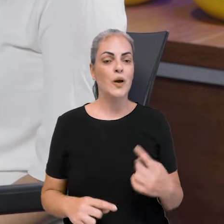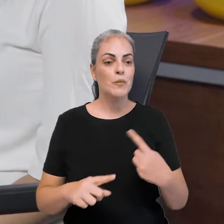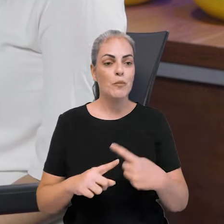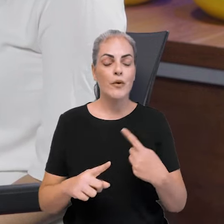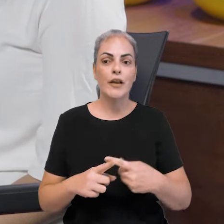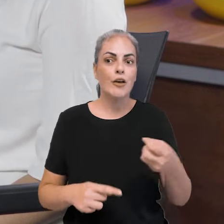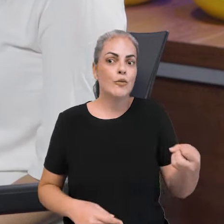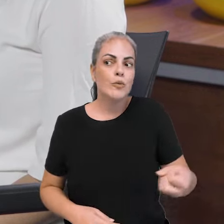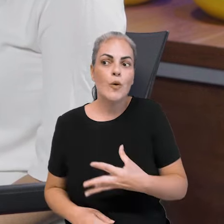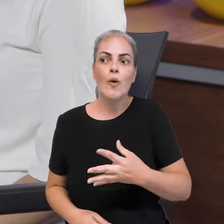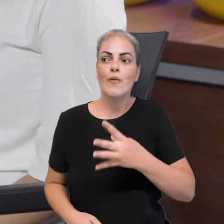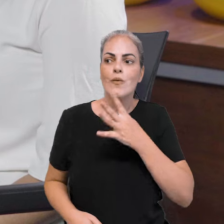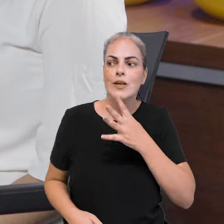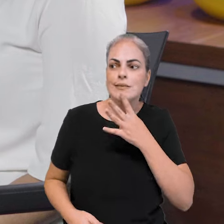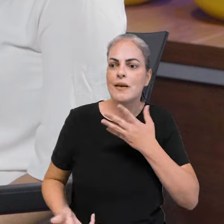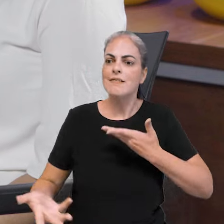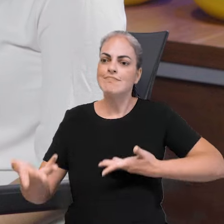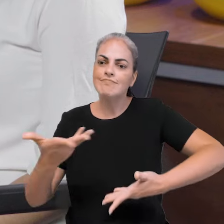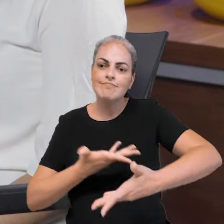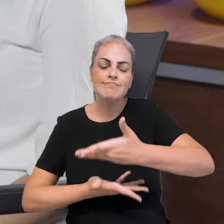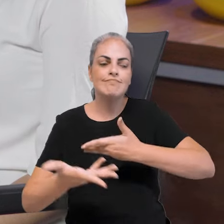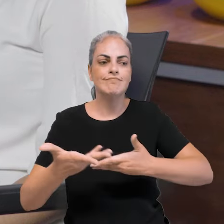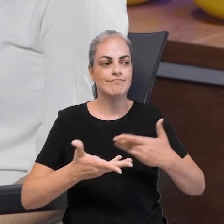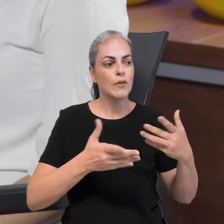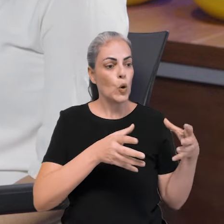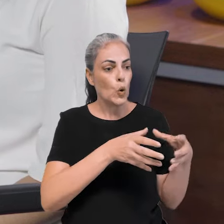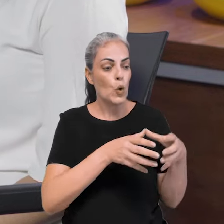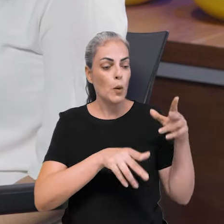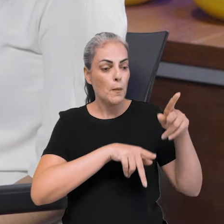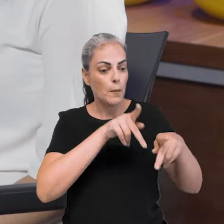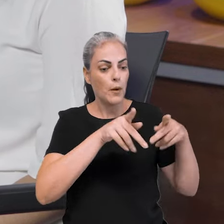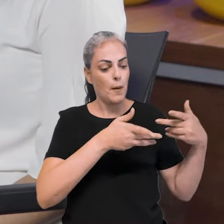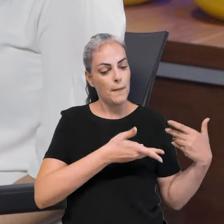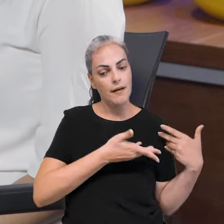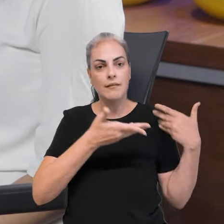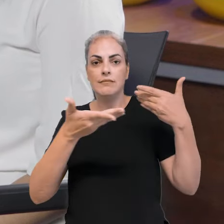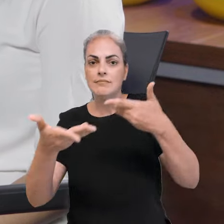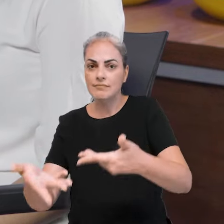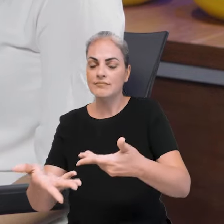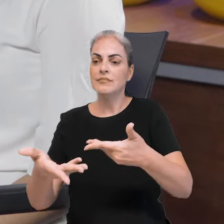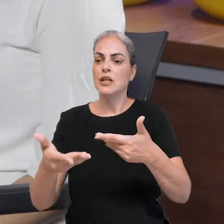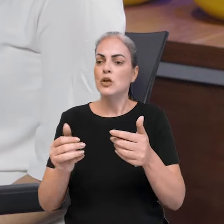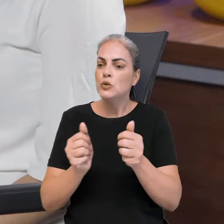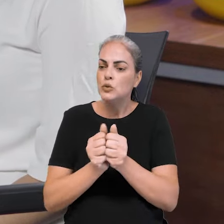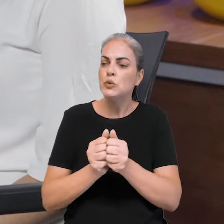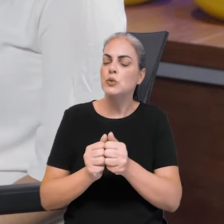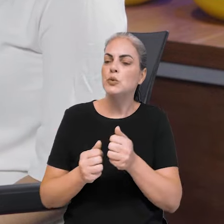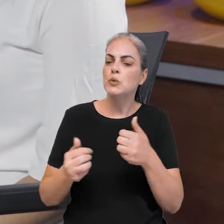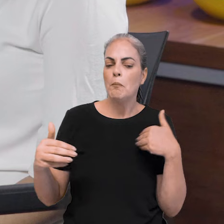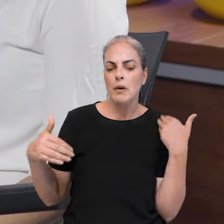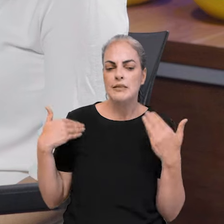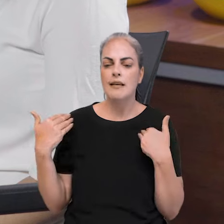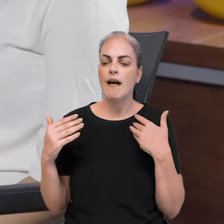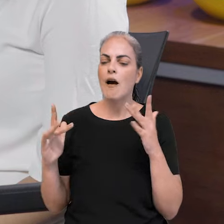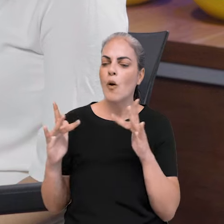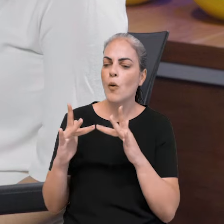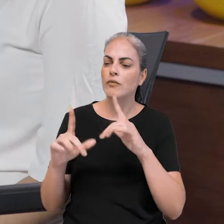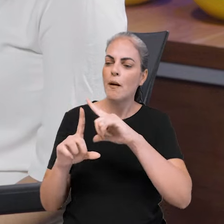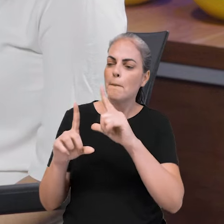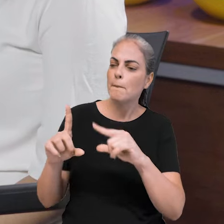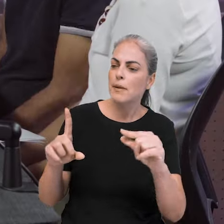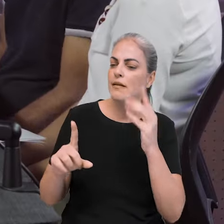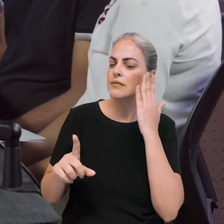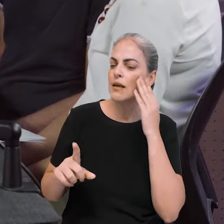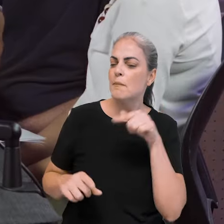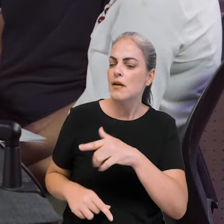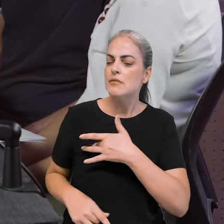De estabelecimento de novas relações. A gente tem levado os grupos para dar uma passeada mesmo, pegar nas plantas. Isso já faz